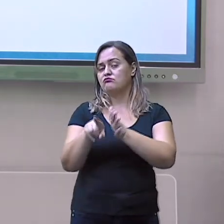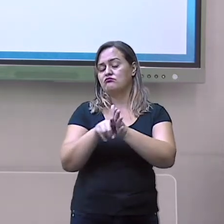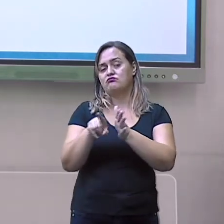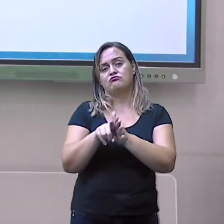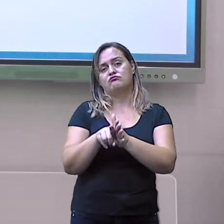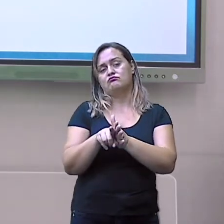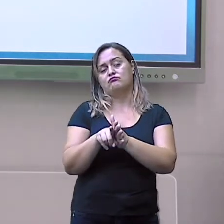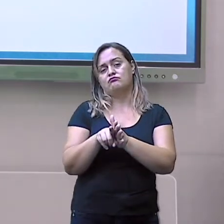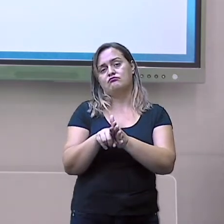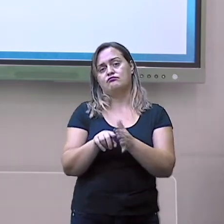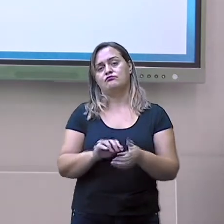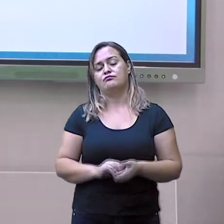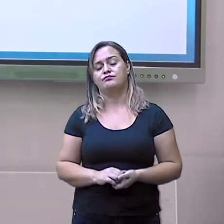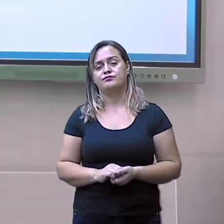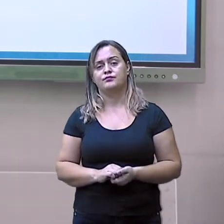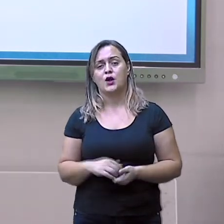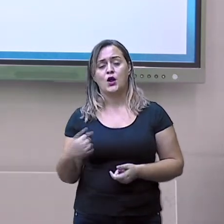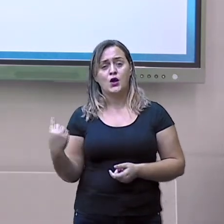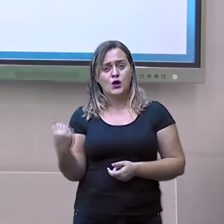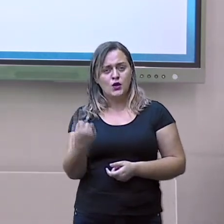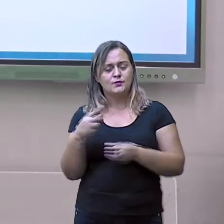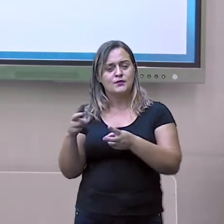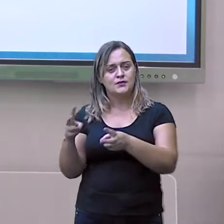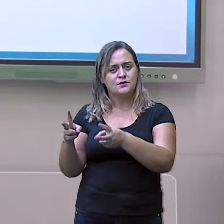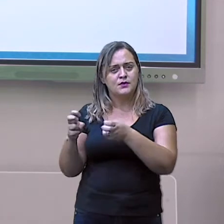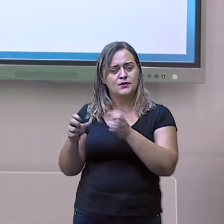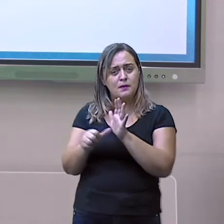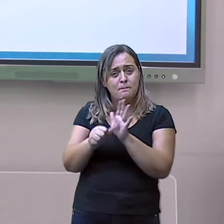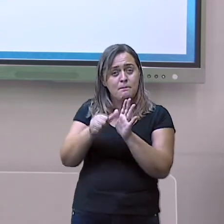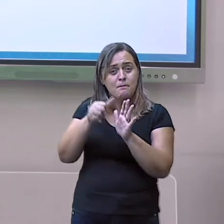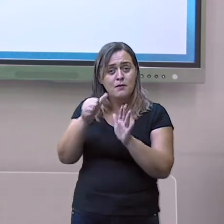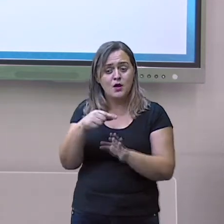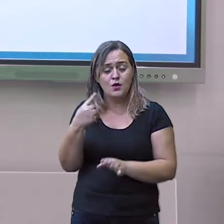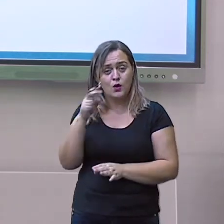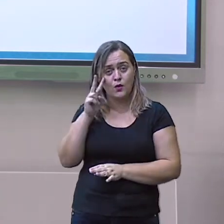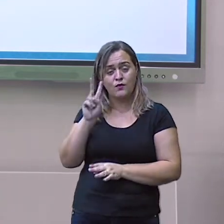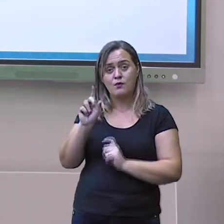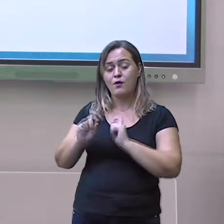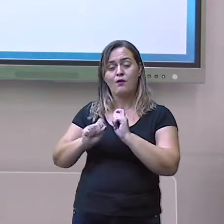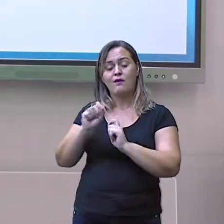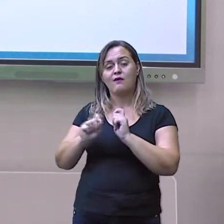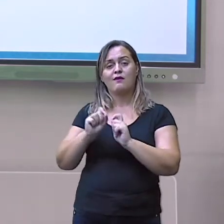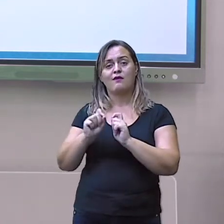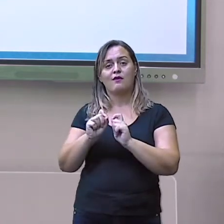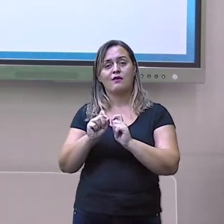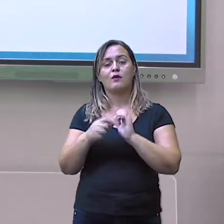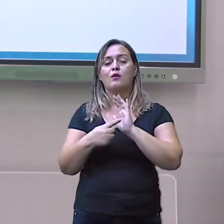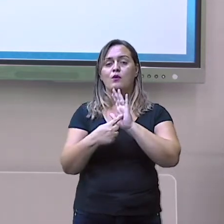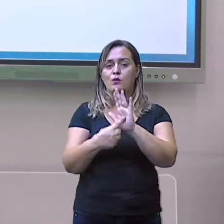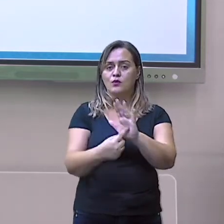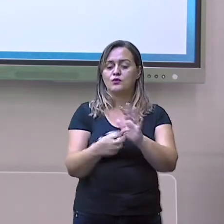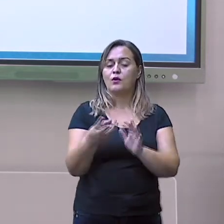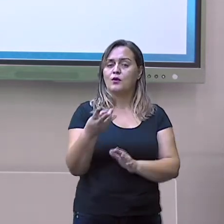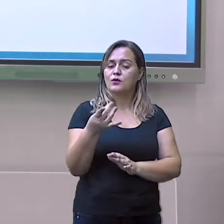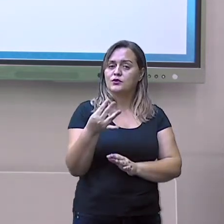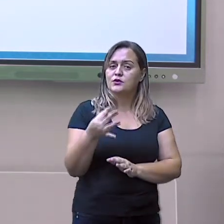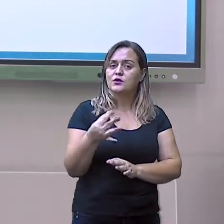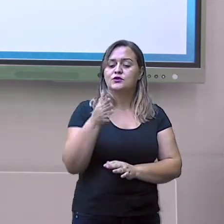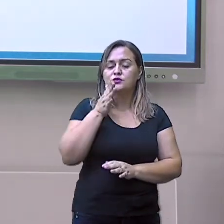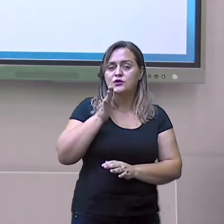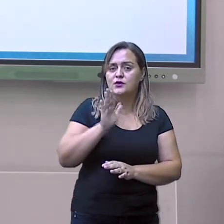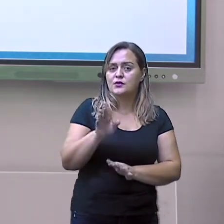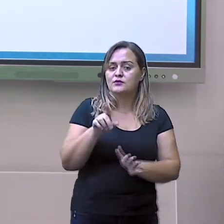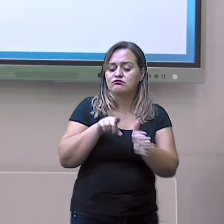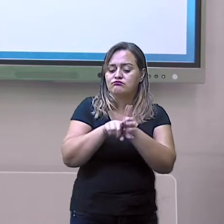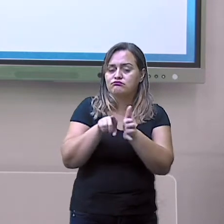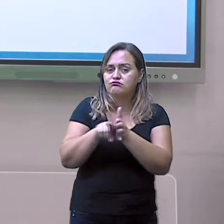A primeira coisa que aconteceu aqui na nossa pesquisa foi aparecer esse dado, a quantidade de pessoas que foram entrevistadas, não é mesmo? Então,